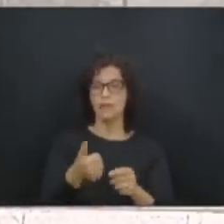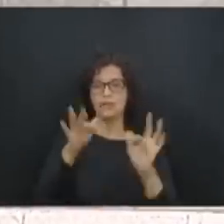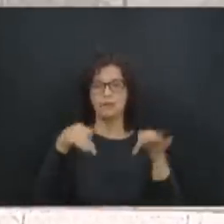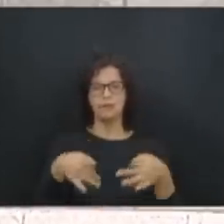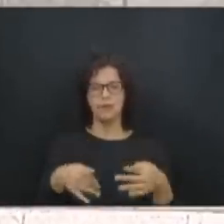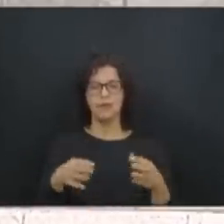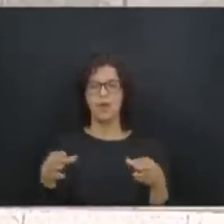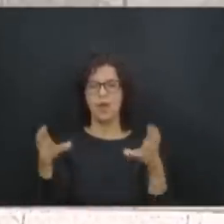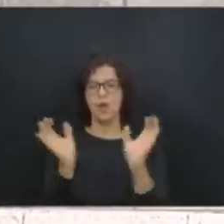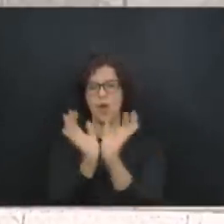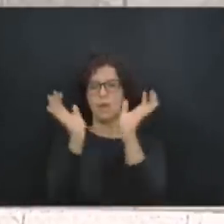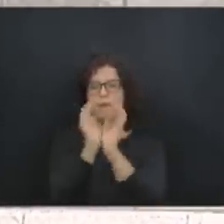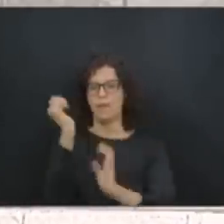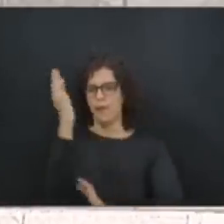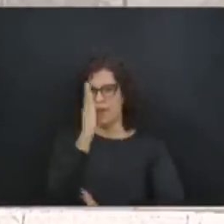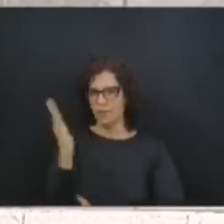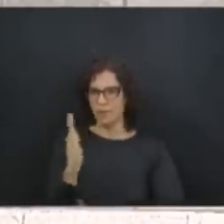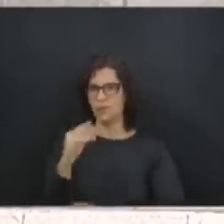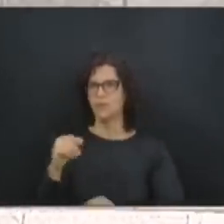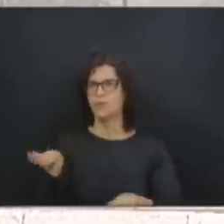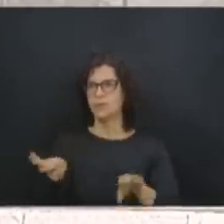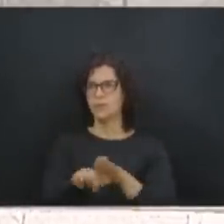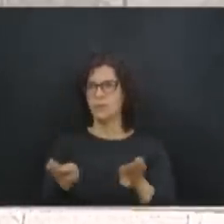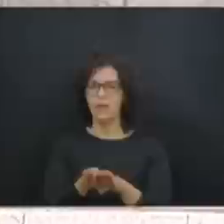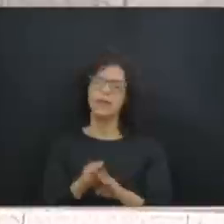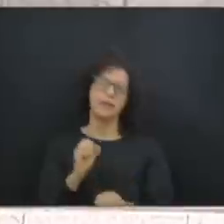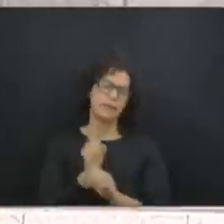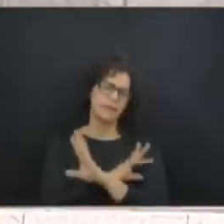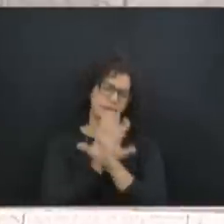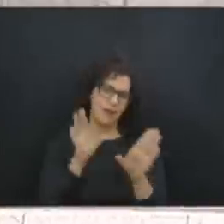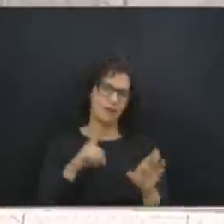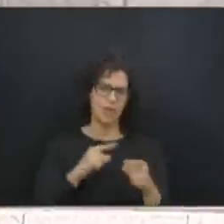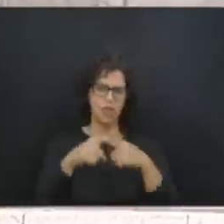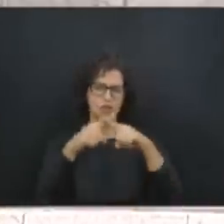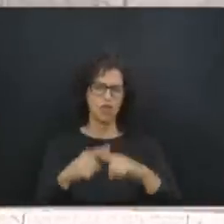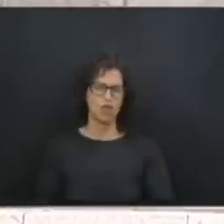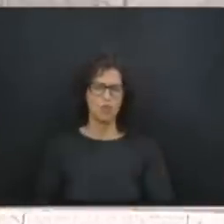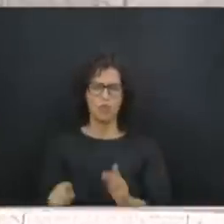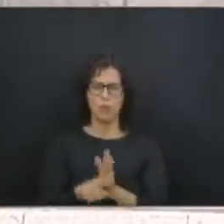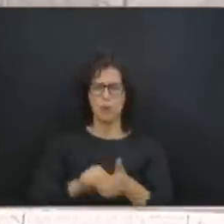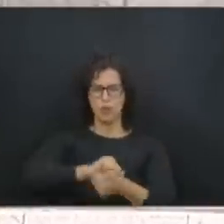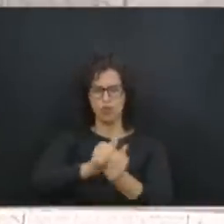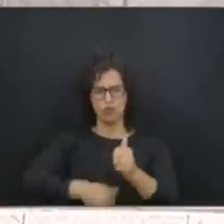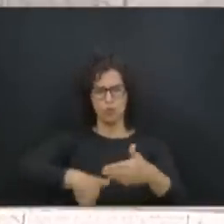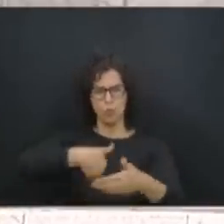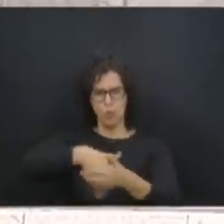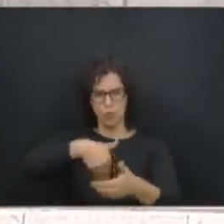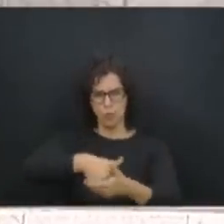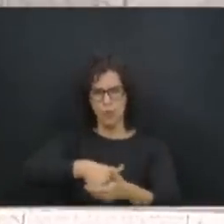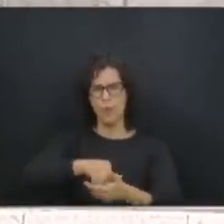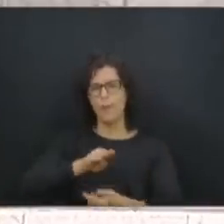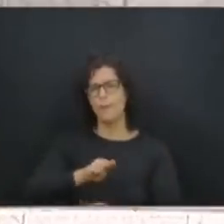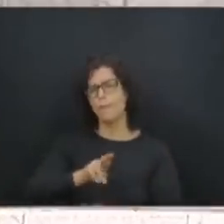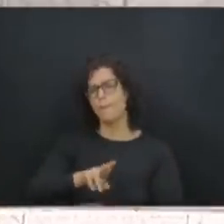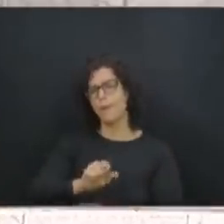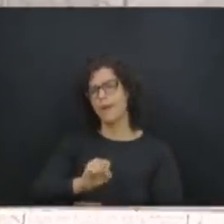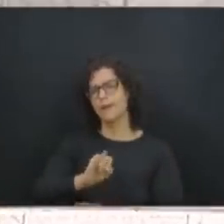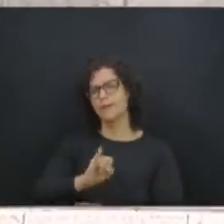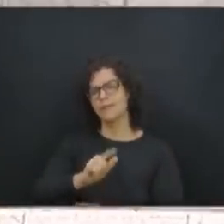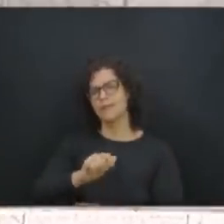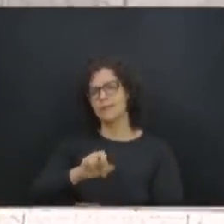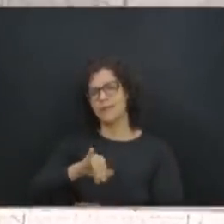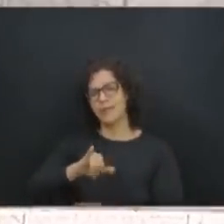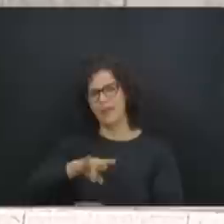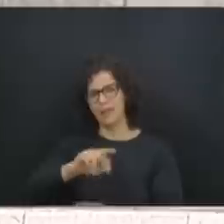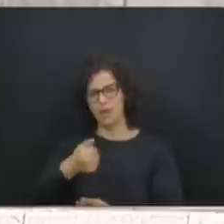do Brasil além de está obviamente disputando o Brasileirão ou seja futebol